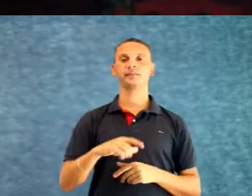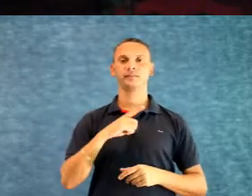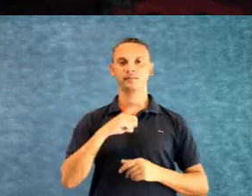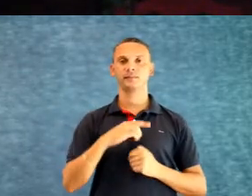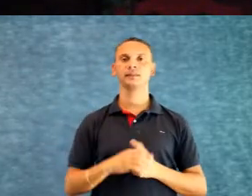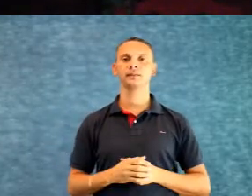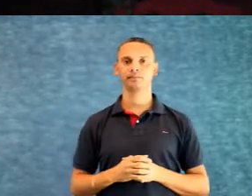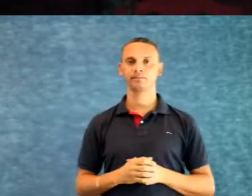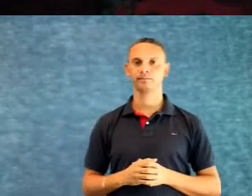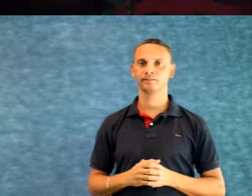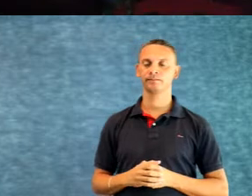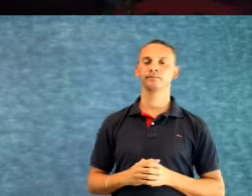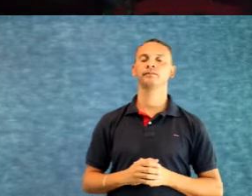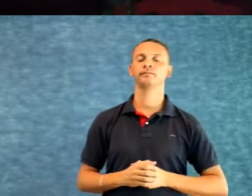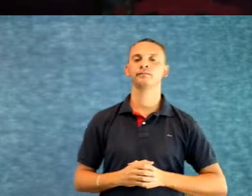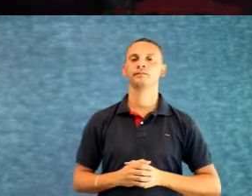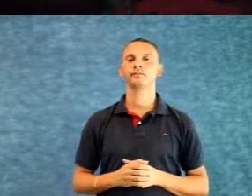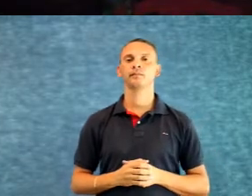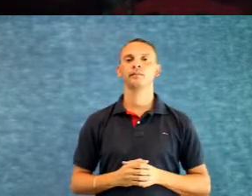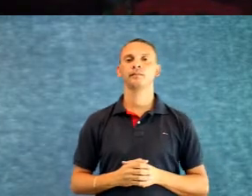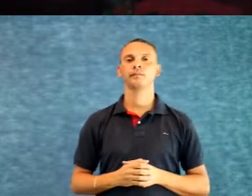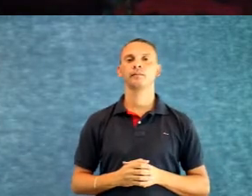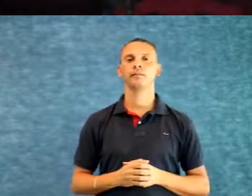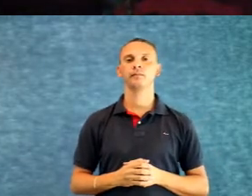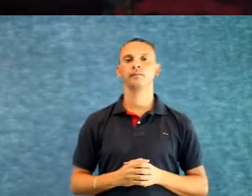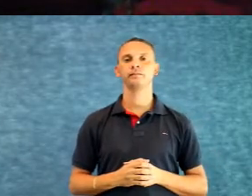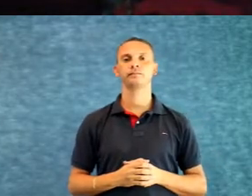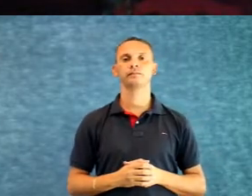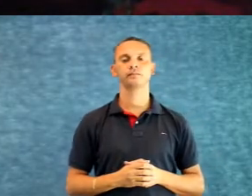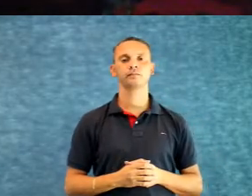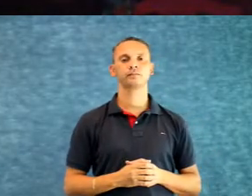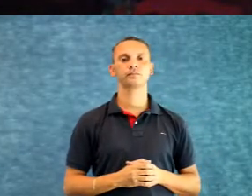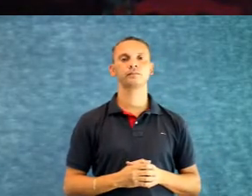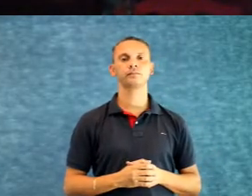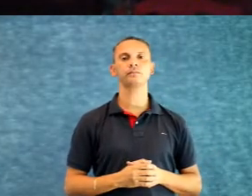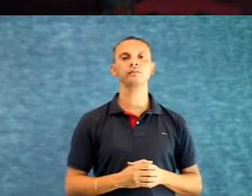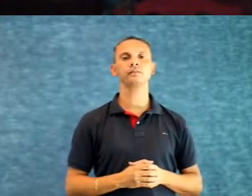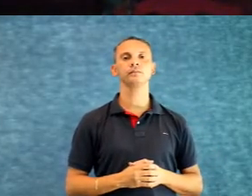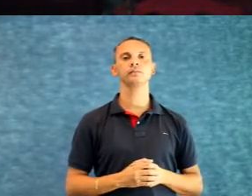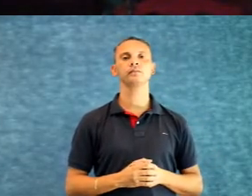vocês. Tá? Obrigada. Boa noite a todos.